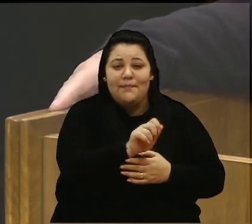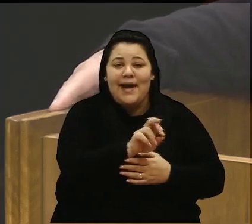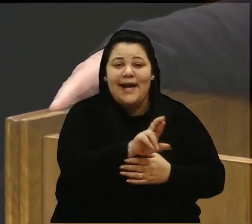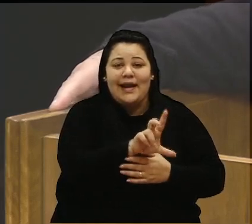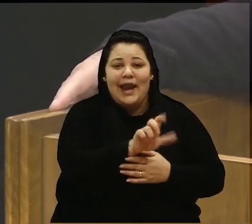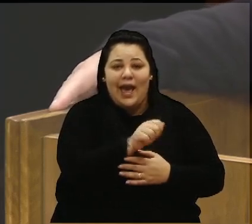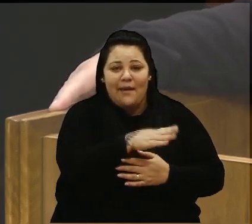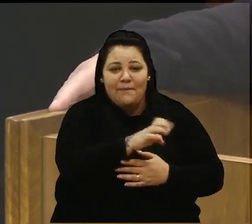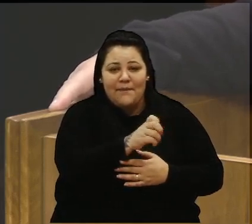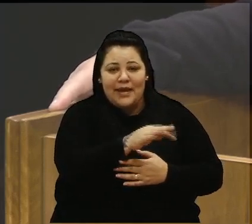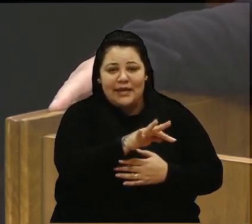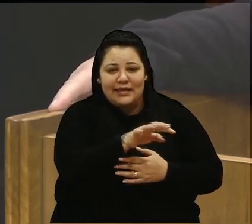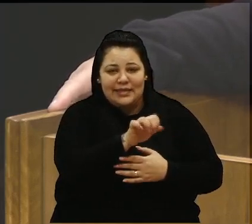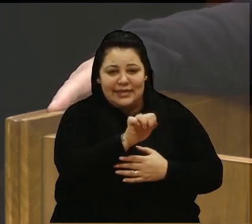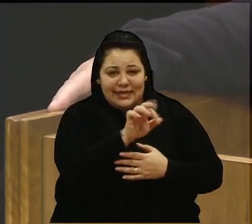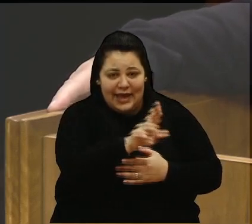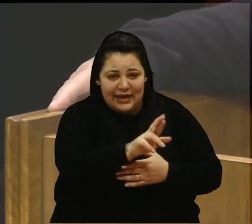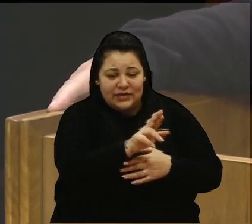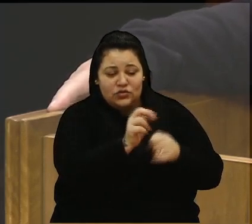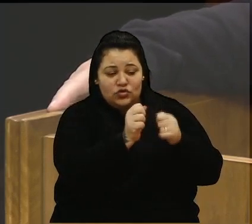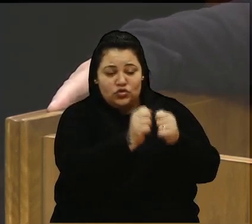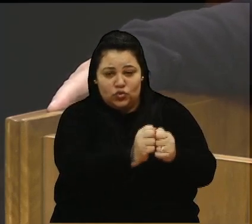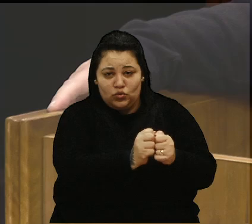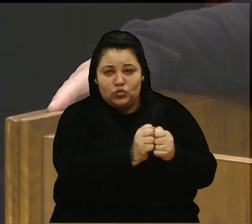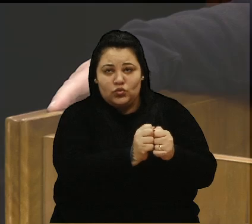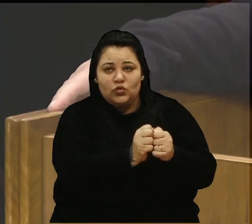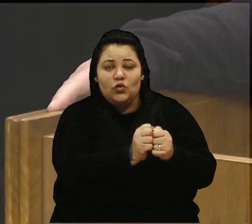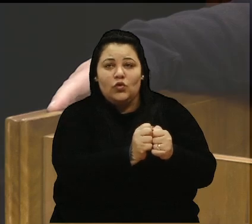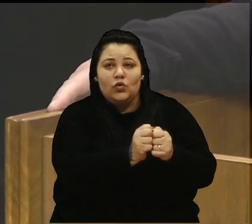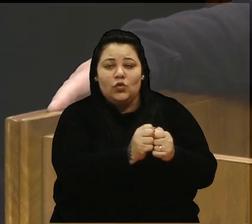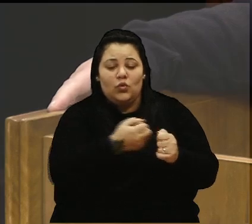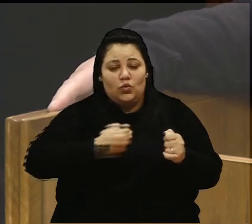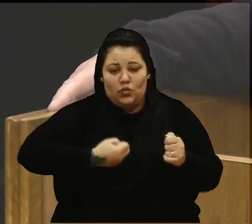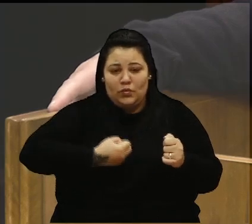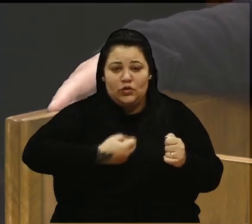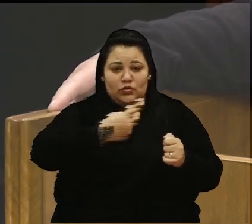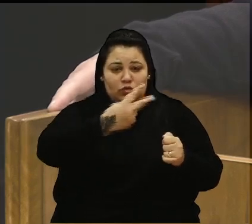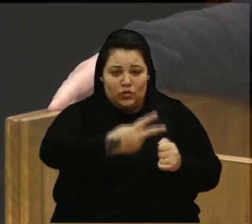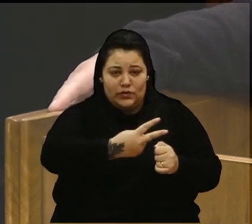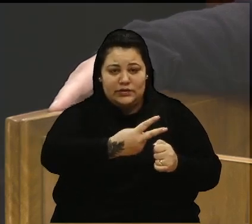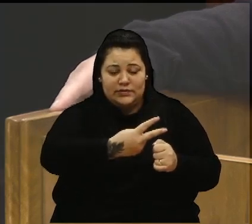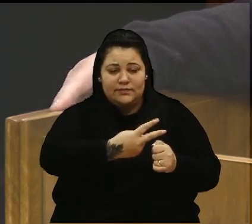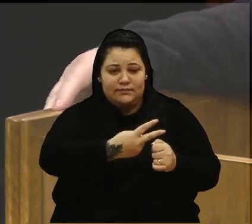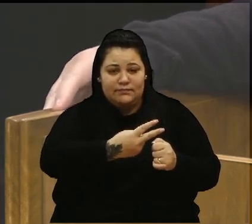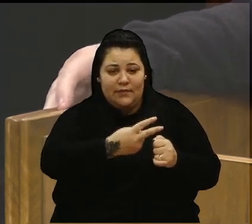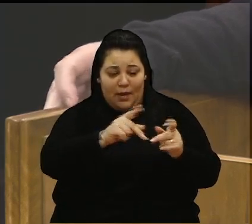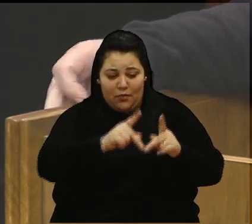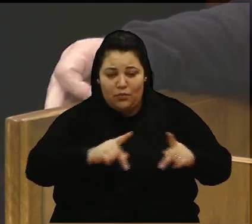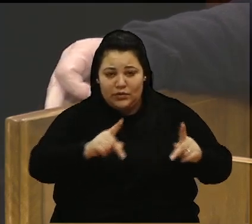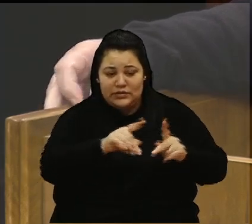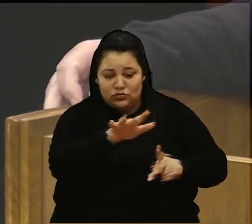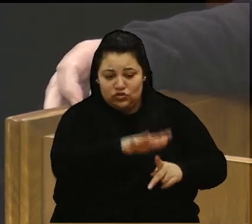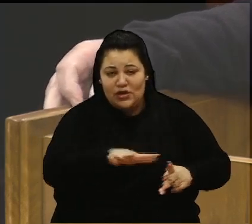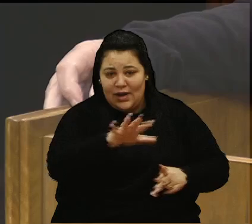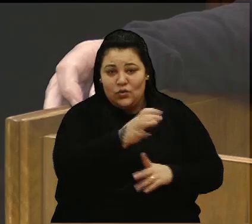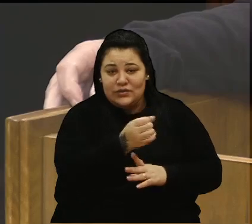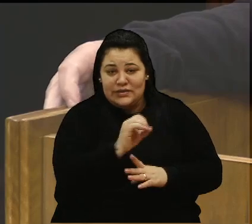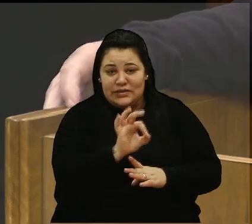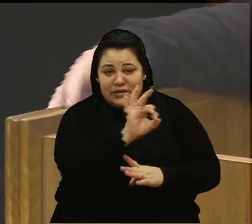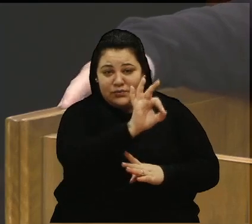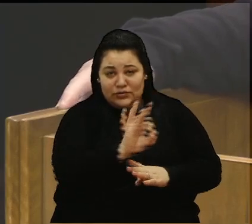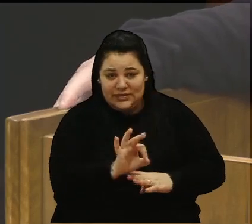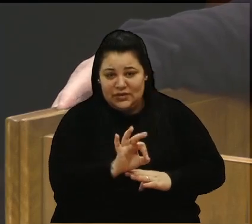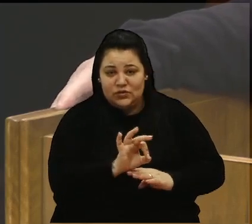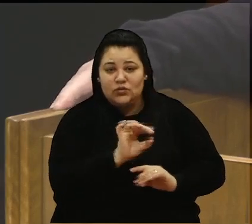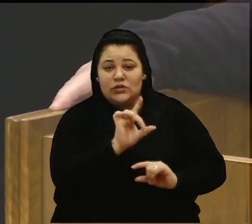através da emenda número 2, que definiu a questão do plebiscito, a população como um todo, em torno de 60%,